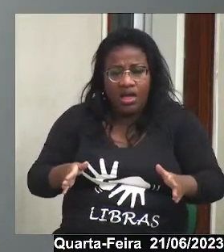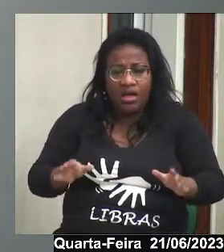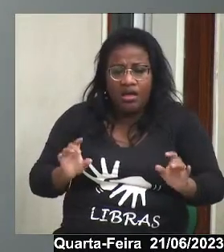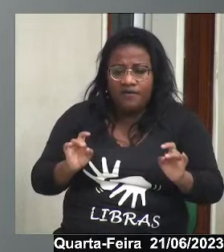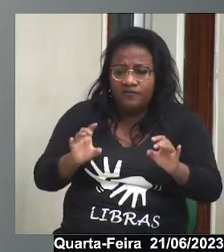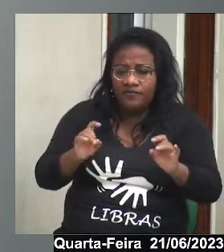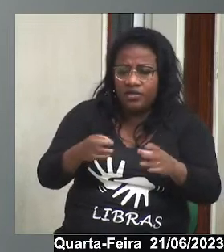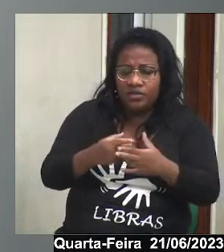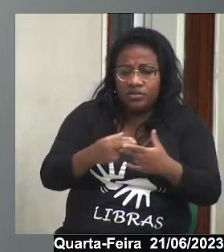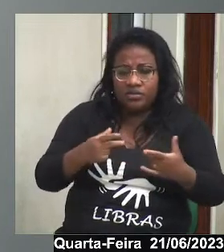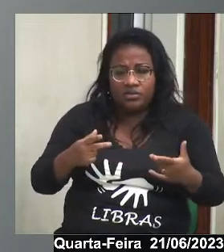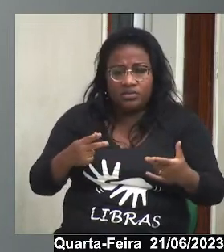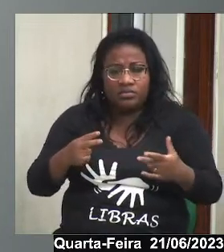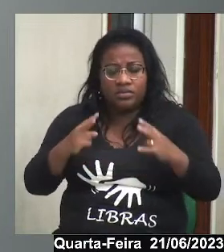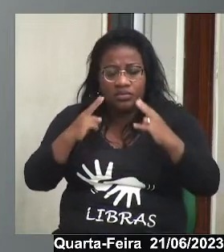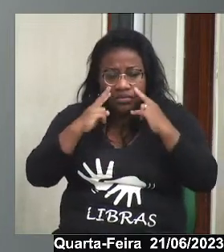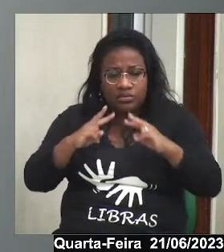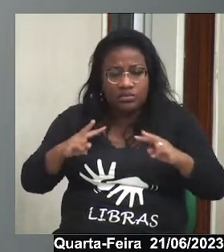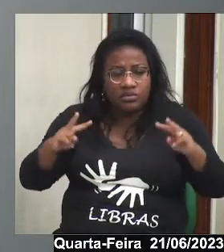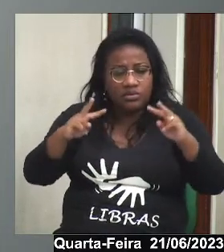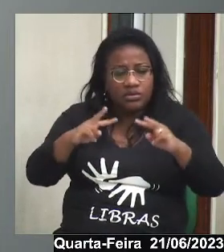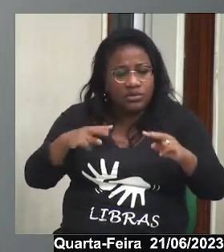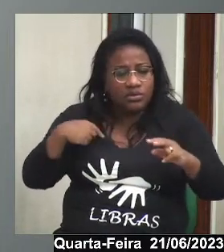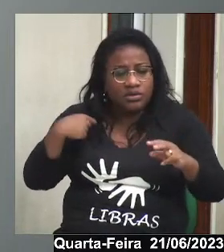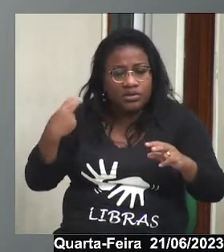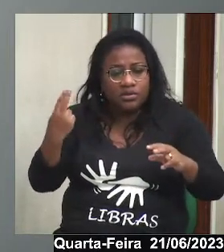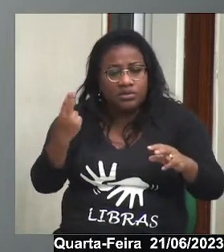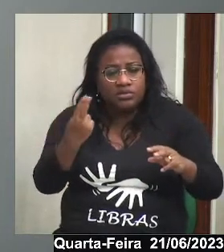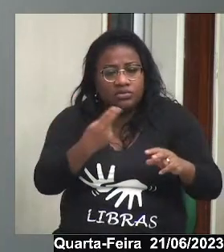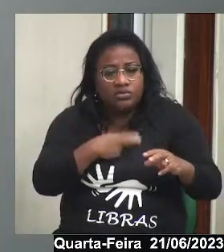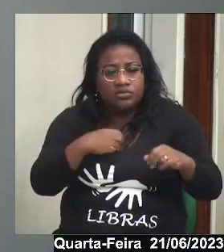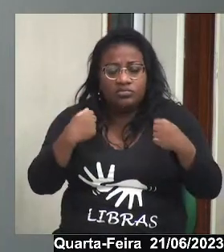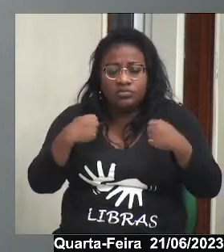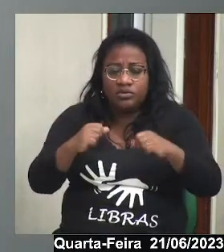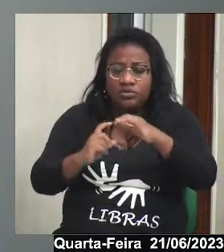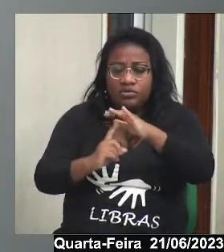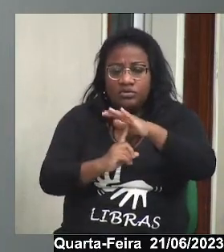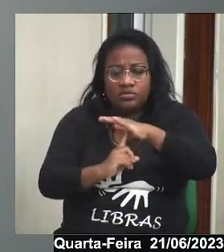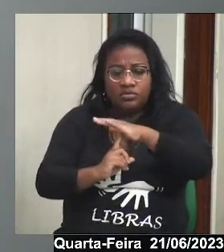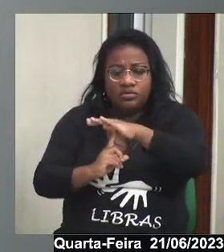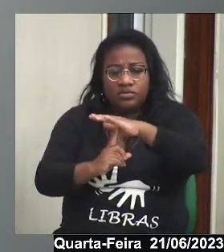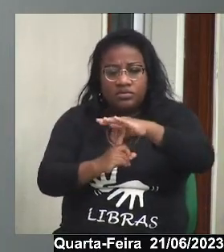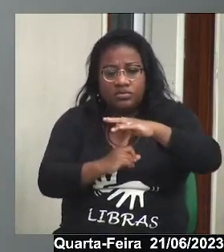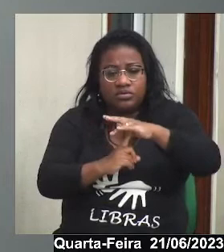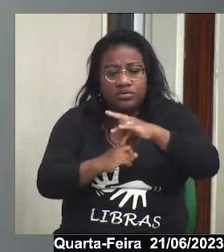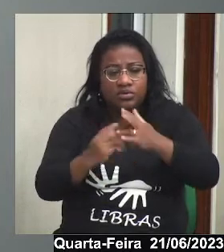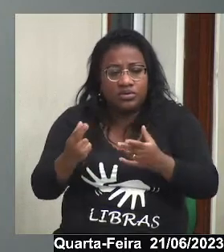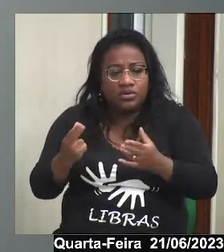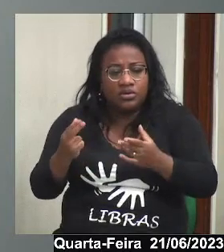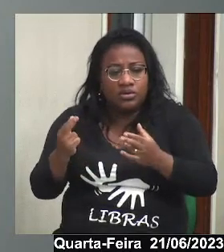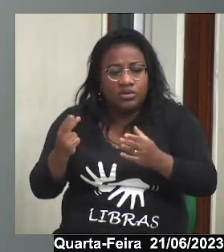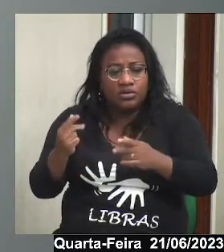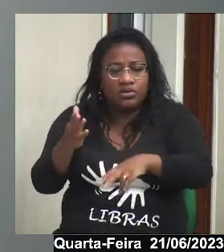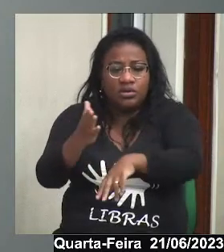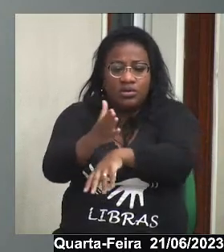absurdo. A minha visão, vereador, nós tínhamos que voltar o layout da feira ao que era antes da